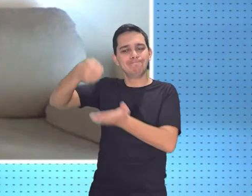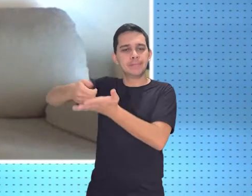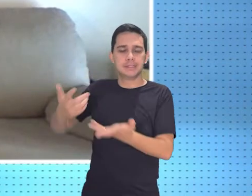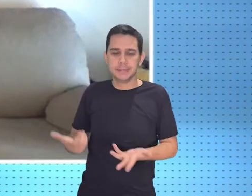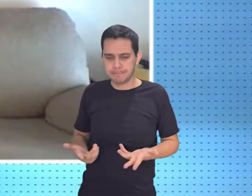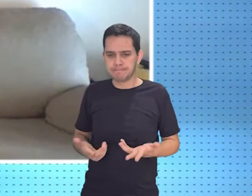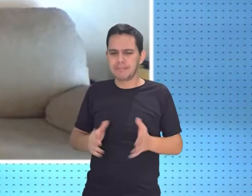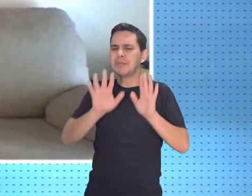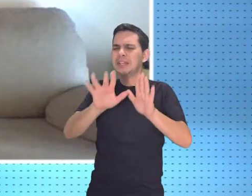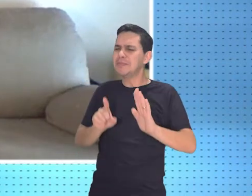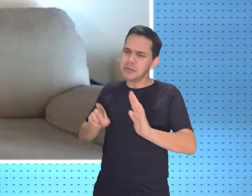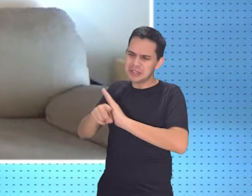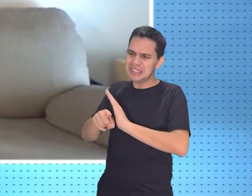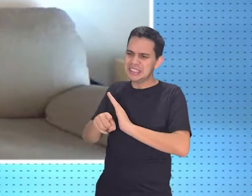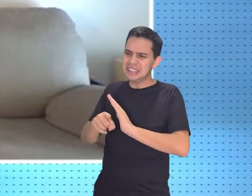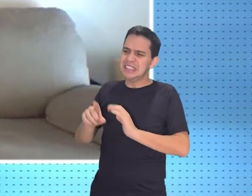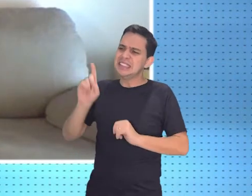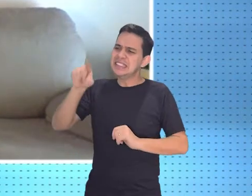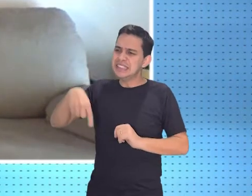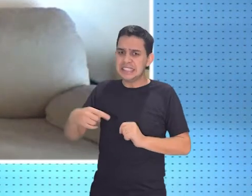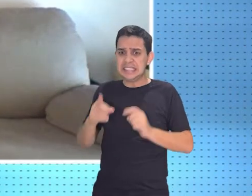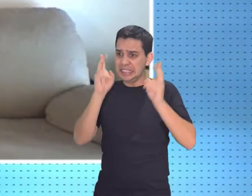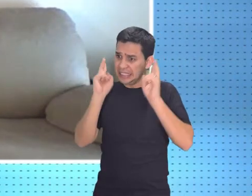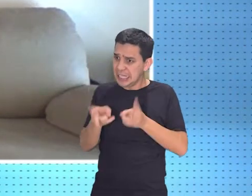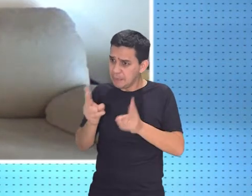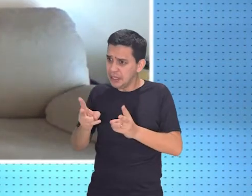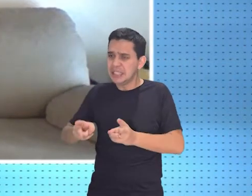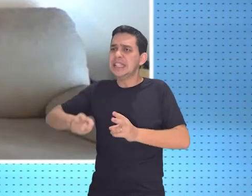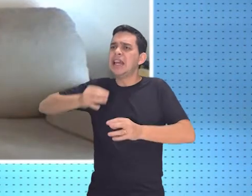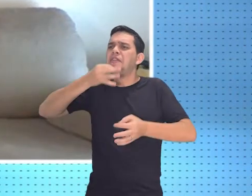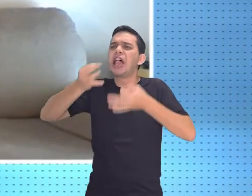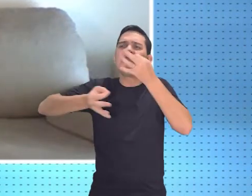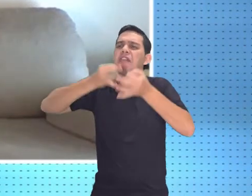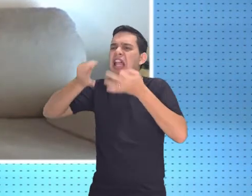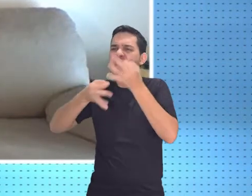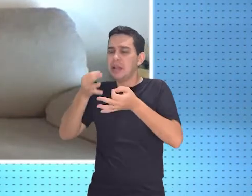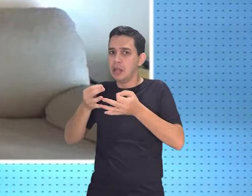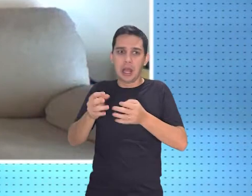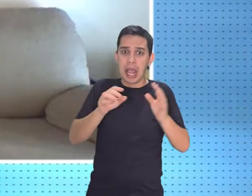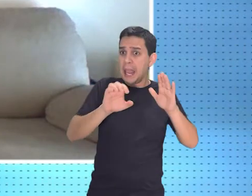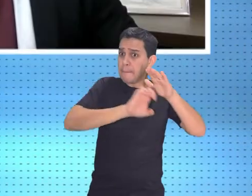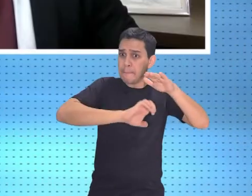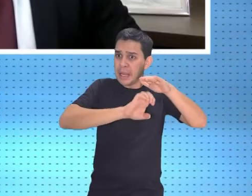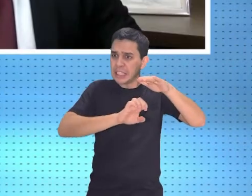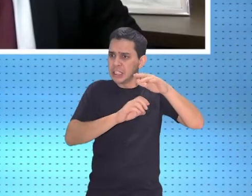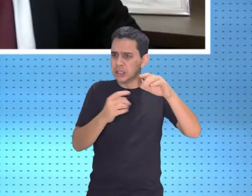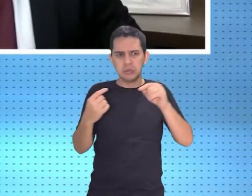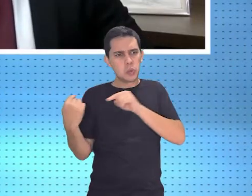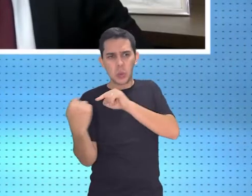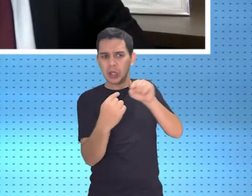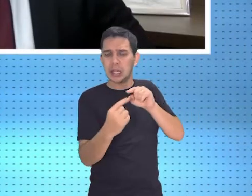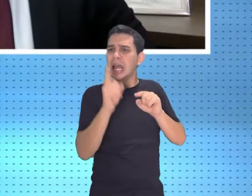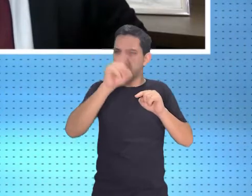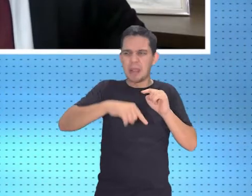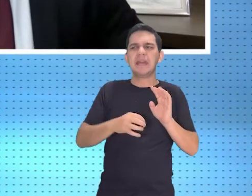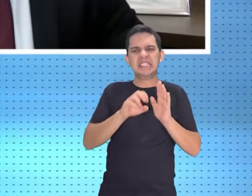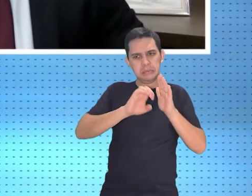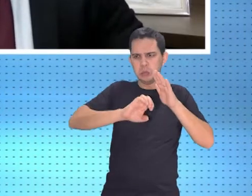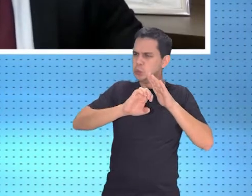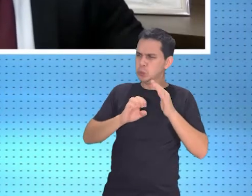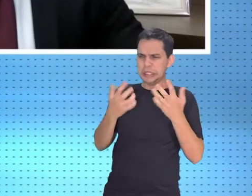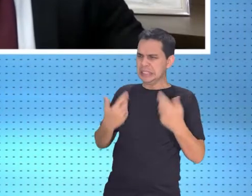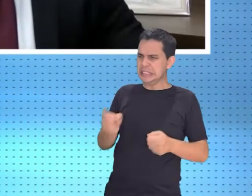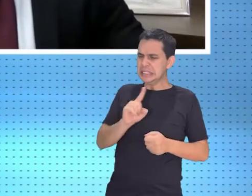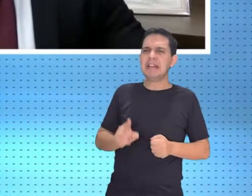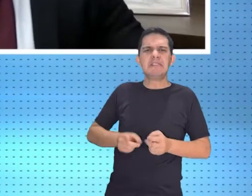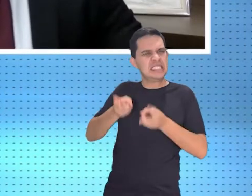vão ganhar sempre os direitos de personalidade, como a honra e a privacidade, nesse caso da empresa? Fabiola, de fato,